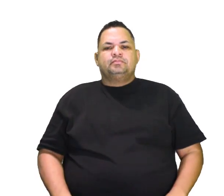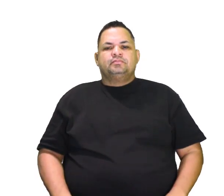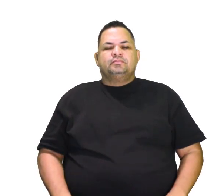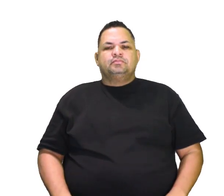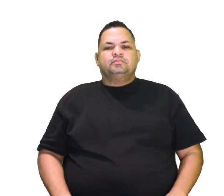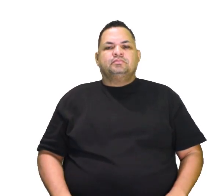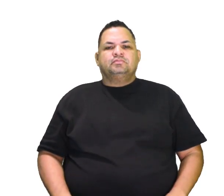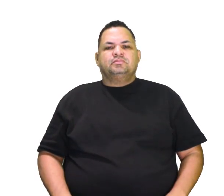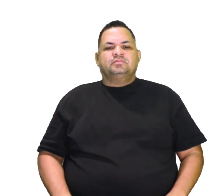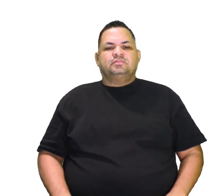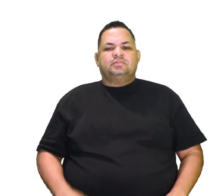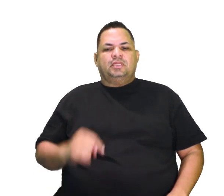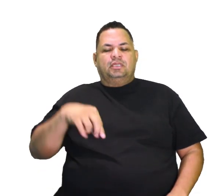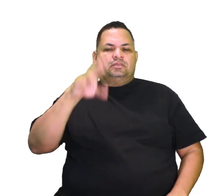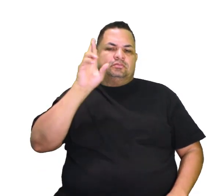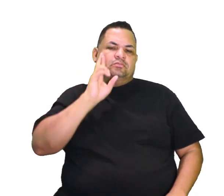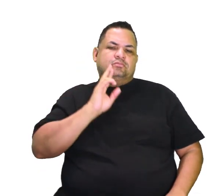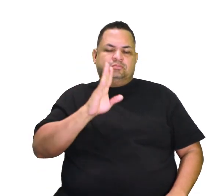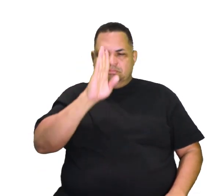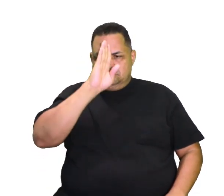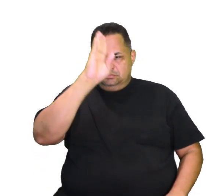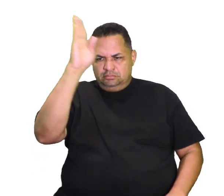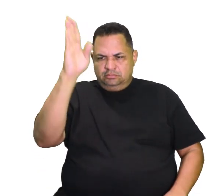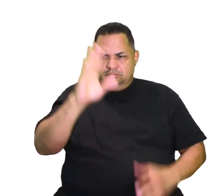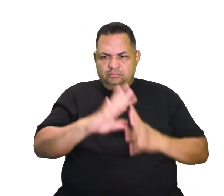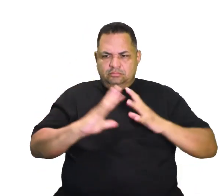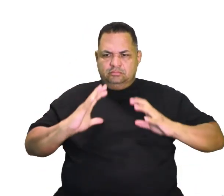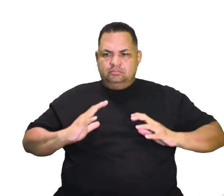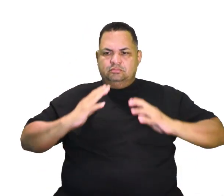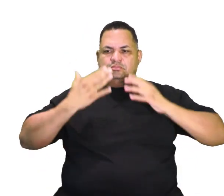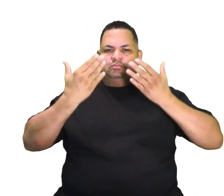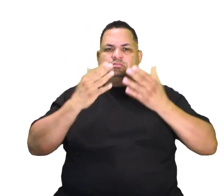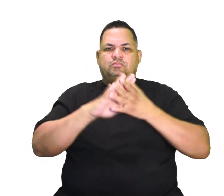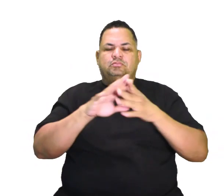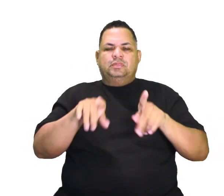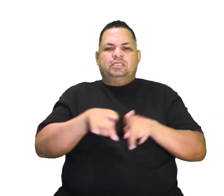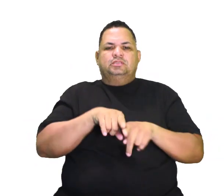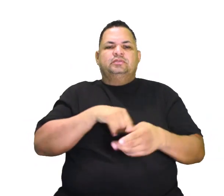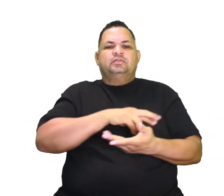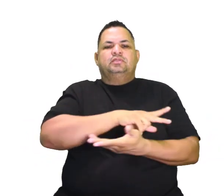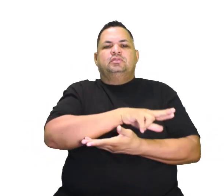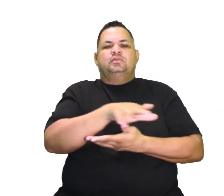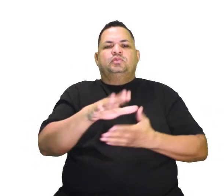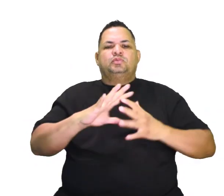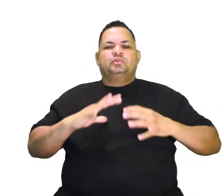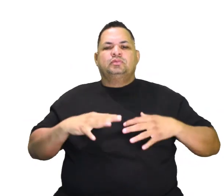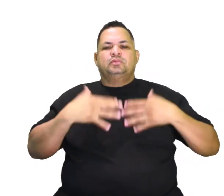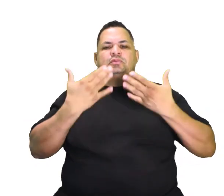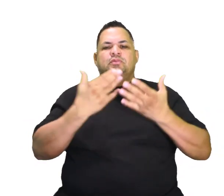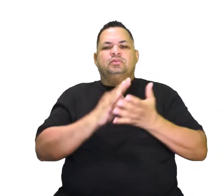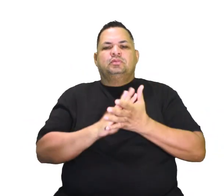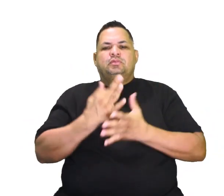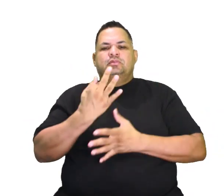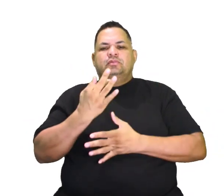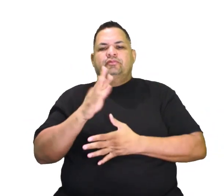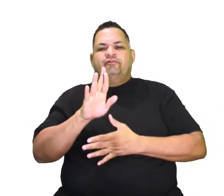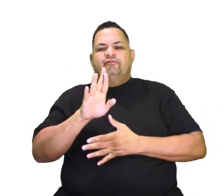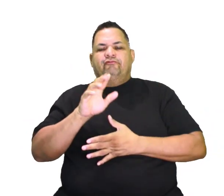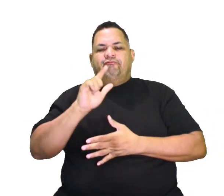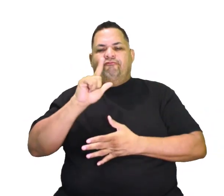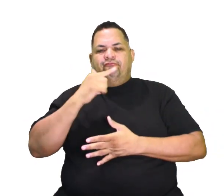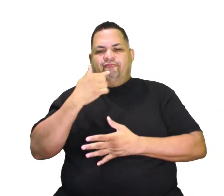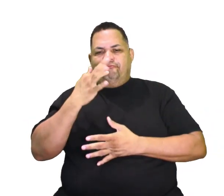aqui em Rondônia, somente nesse período das festas juninas, mas daí tem a Flor do Maracujá, que é uma festa que ocorre aqui nas